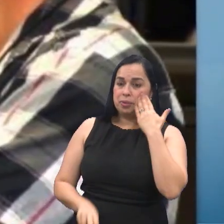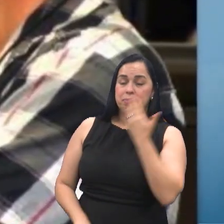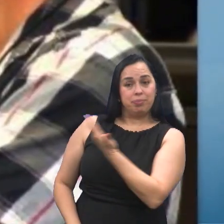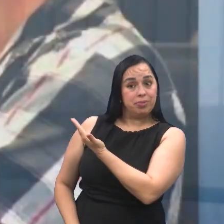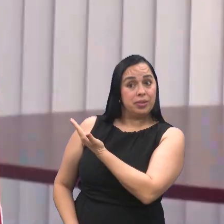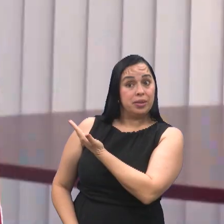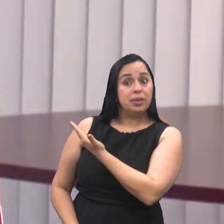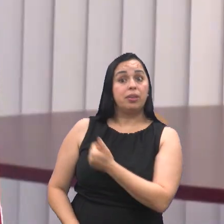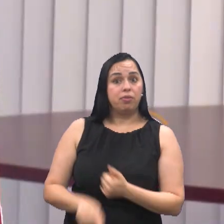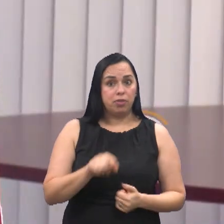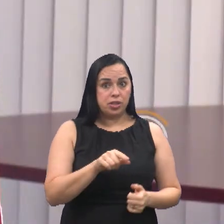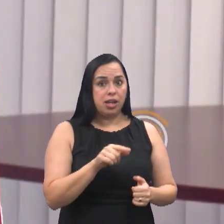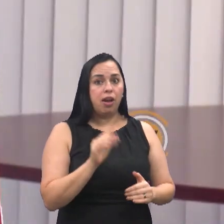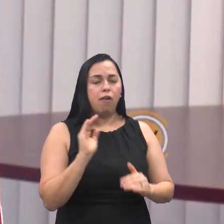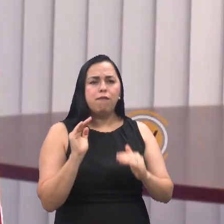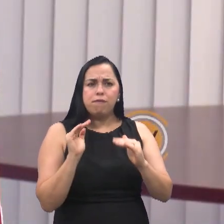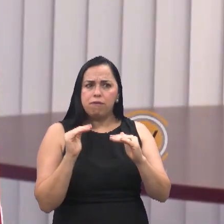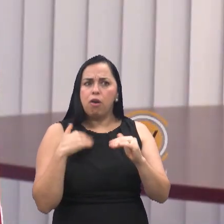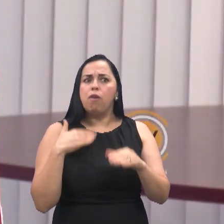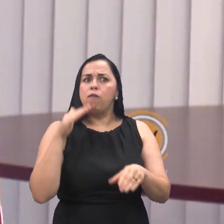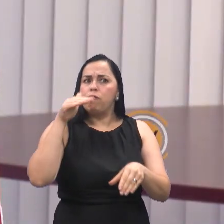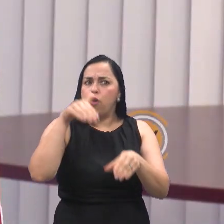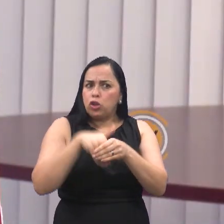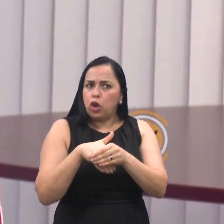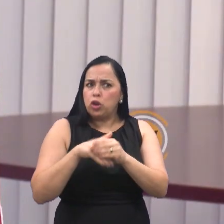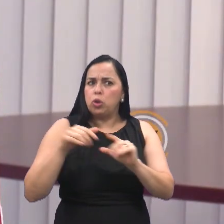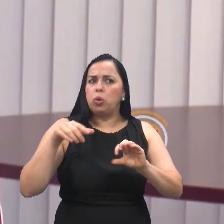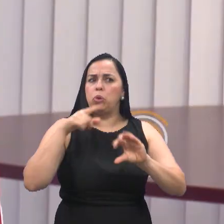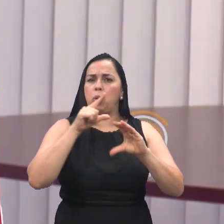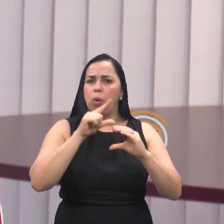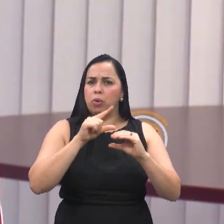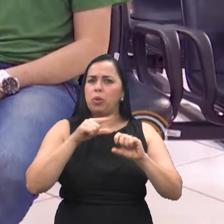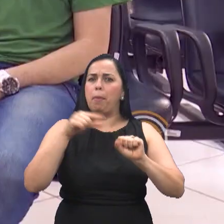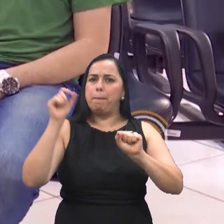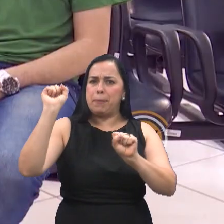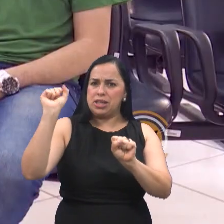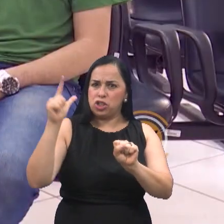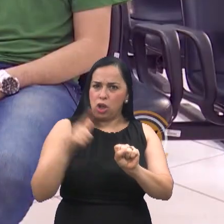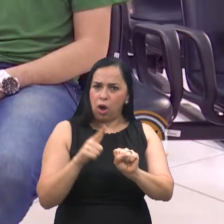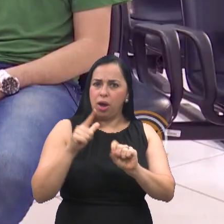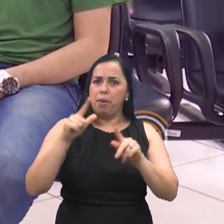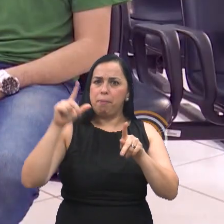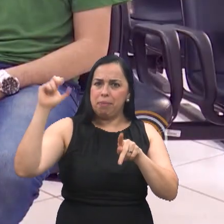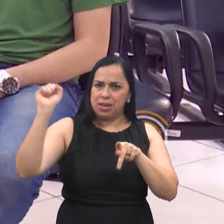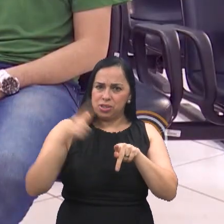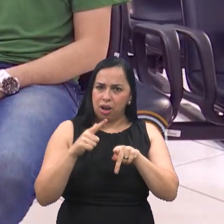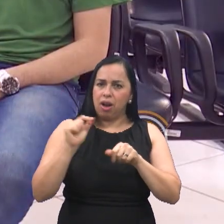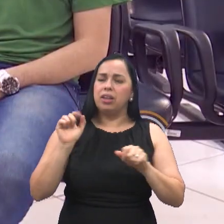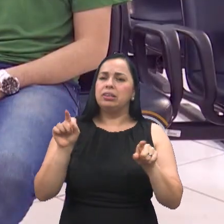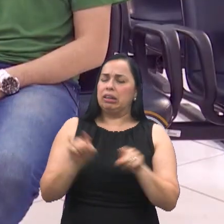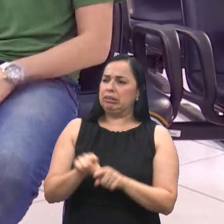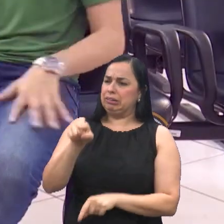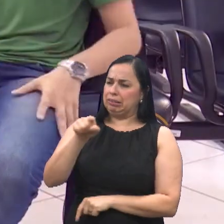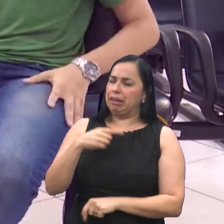Você chegou a votar, acho que no PSOL, no Gianásio, acho que foi? Caramba, bem, Rodrigo, você está querendo me